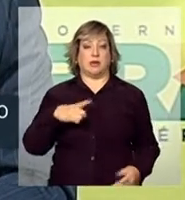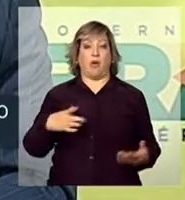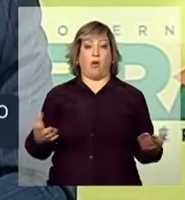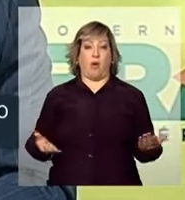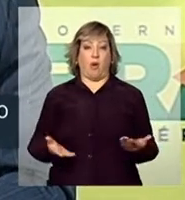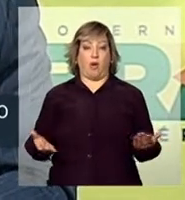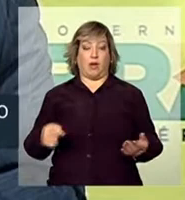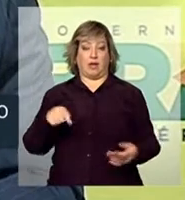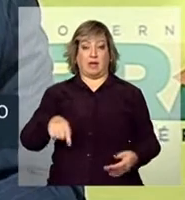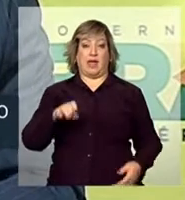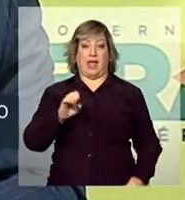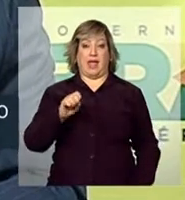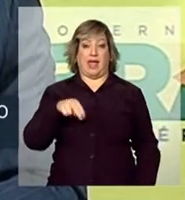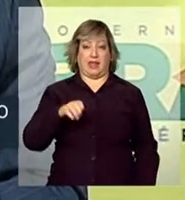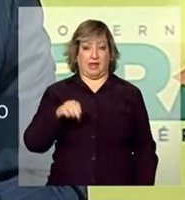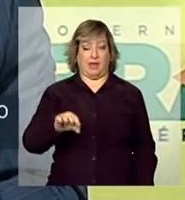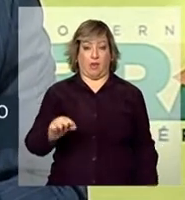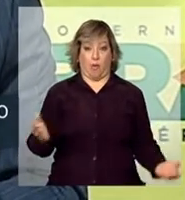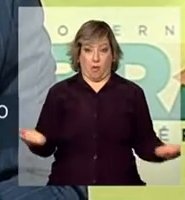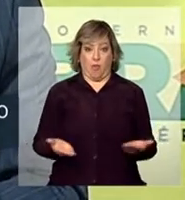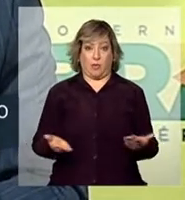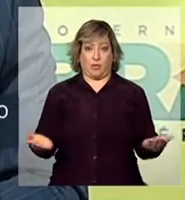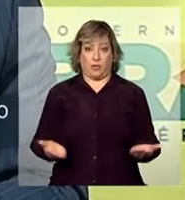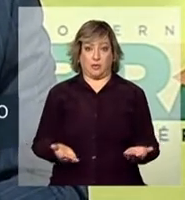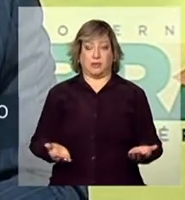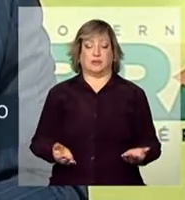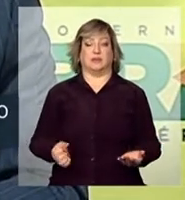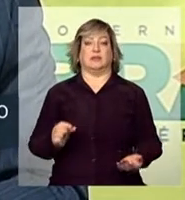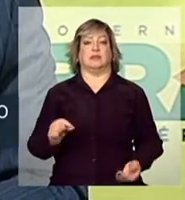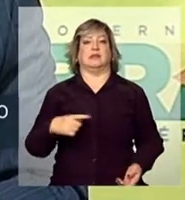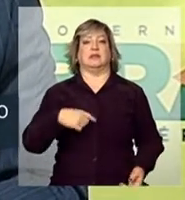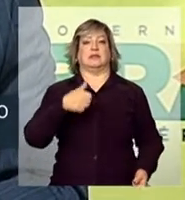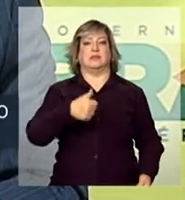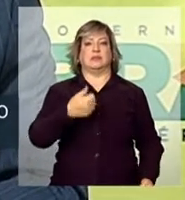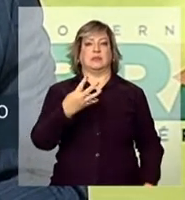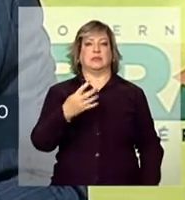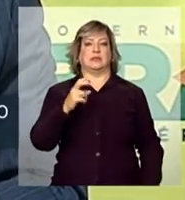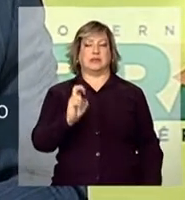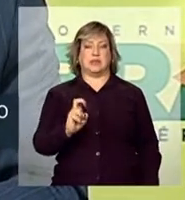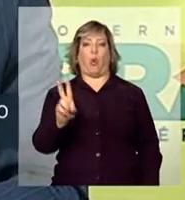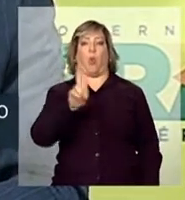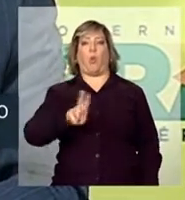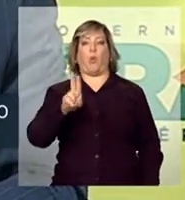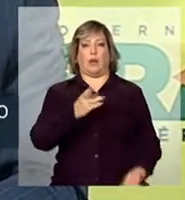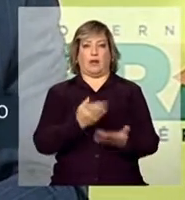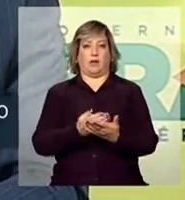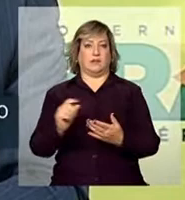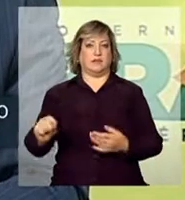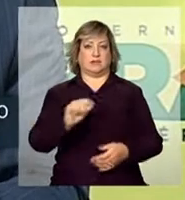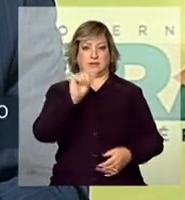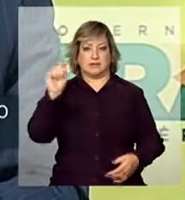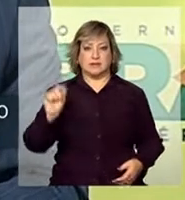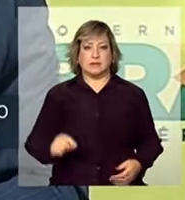para esse neném hoje nesse momento com 145 universidade